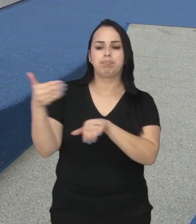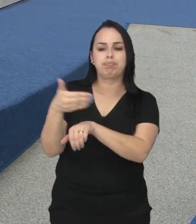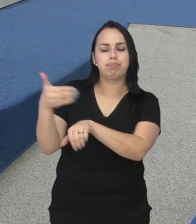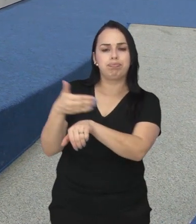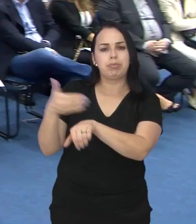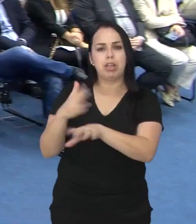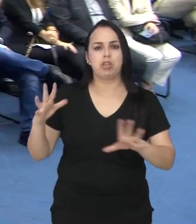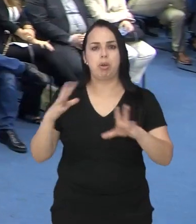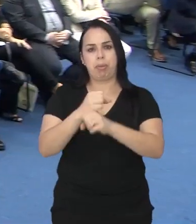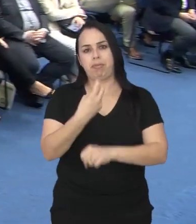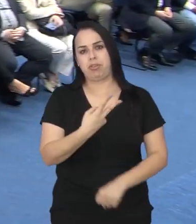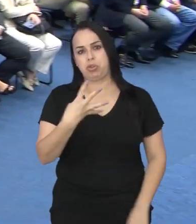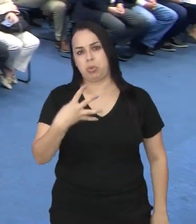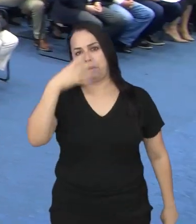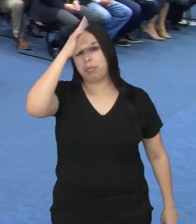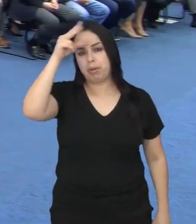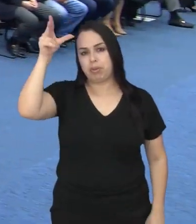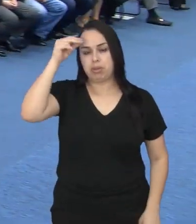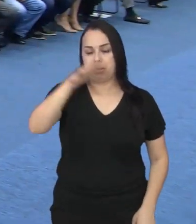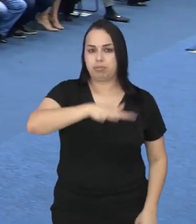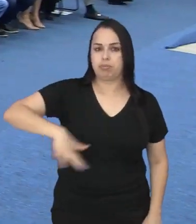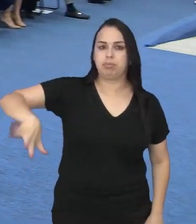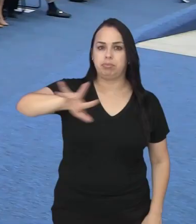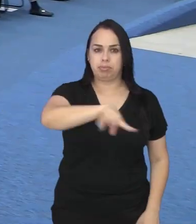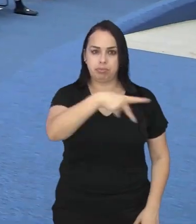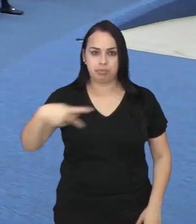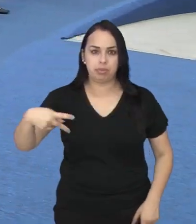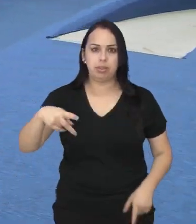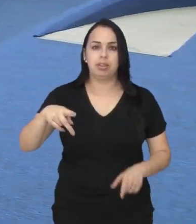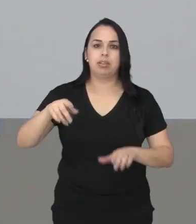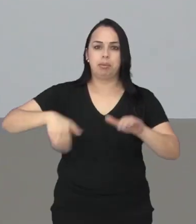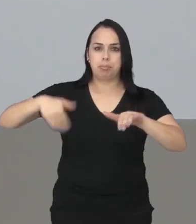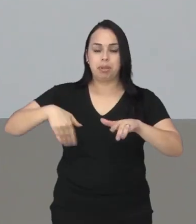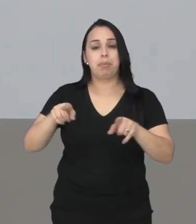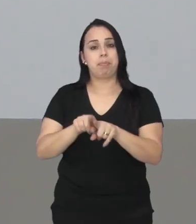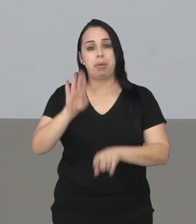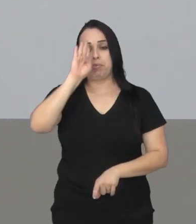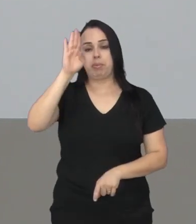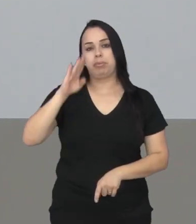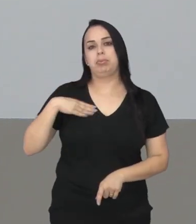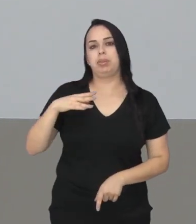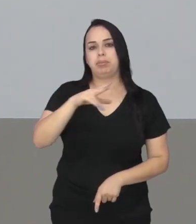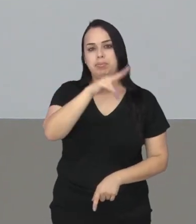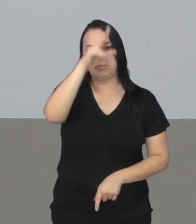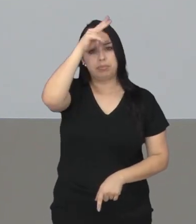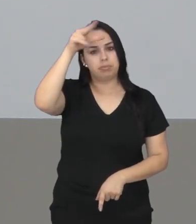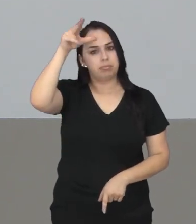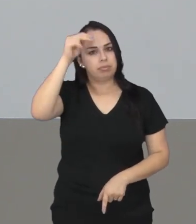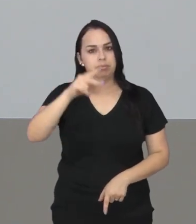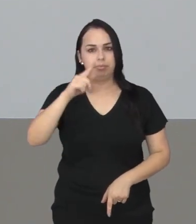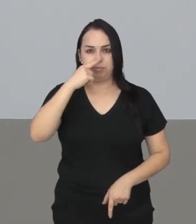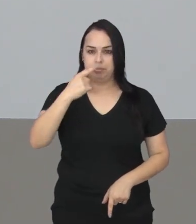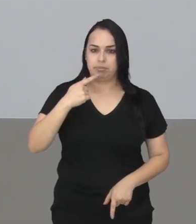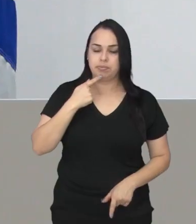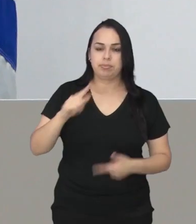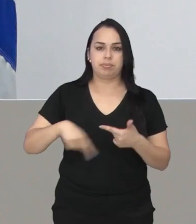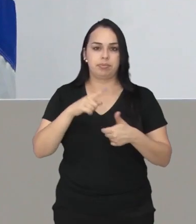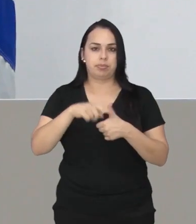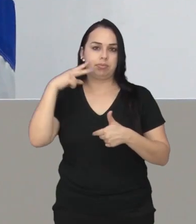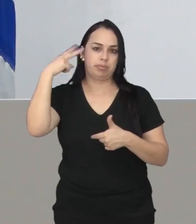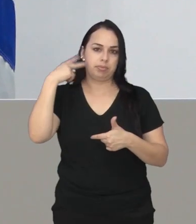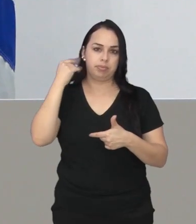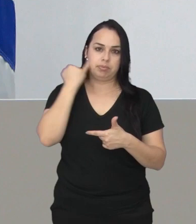Câmara Municipal 24 prefeitos da região, entre eles o de São José dos Campos, Anderson Farias.